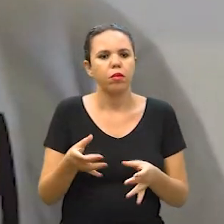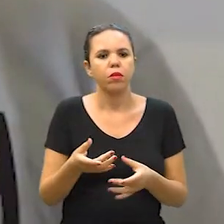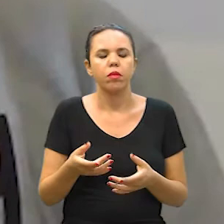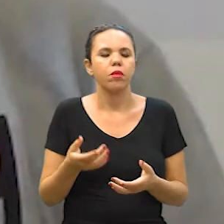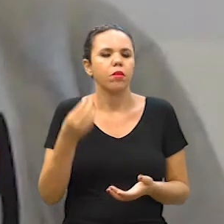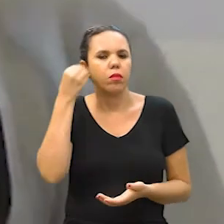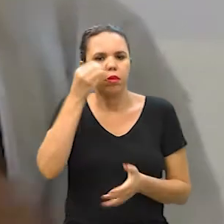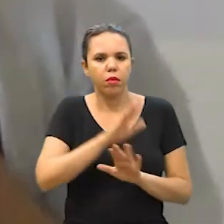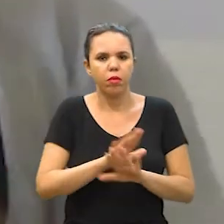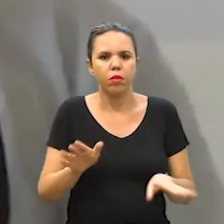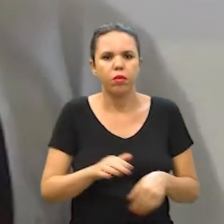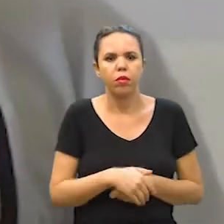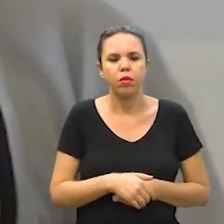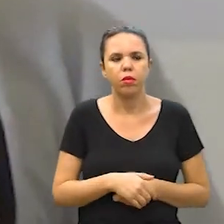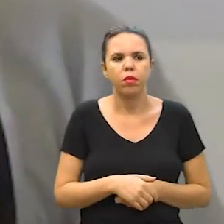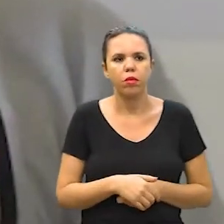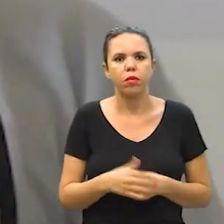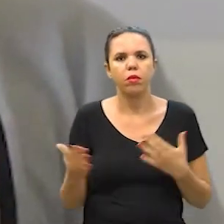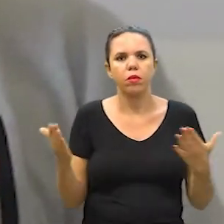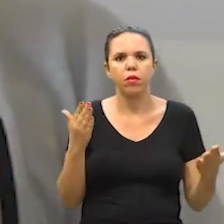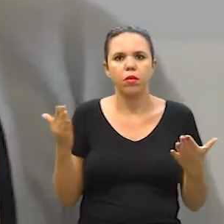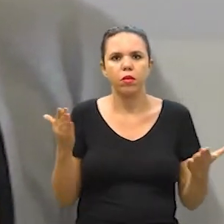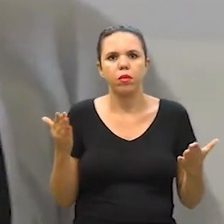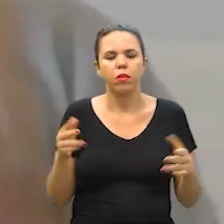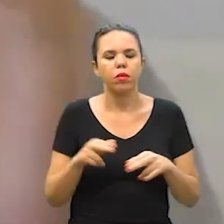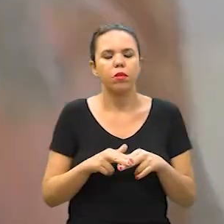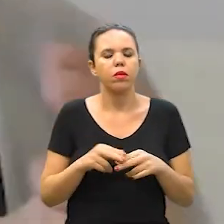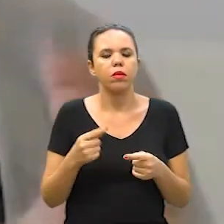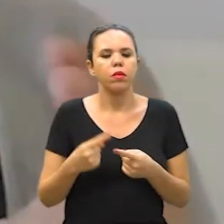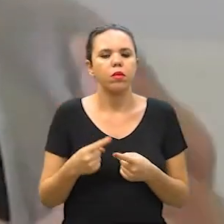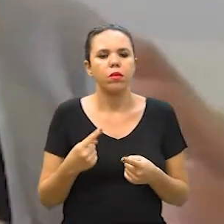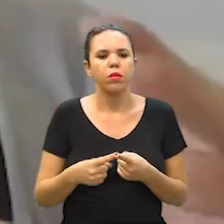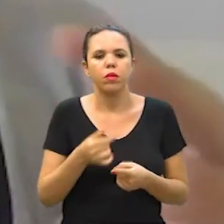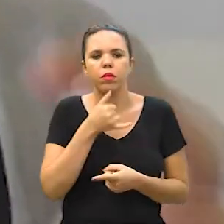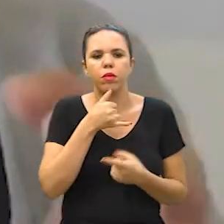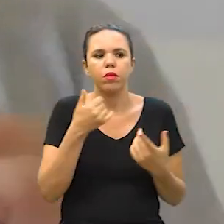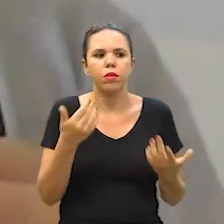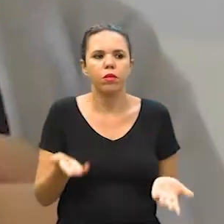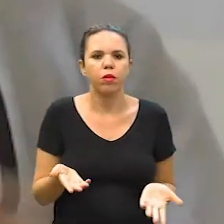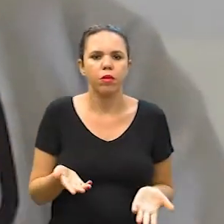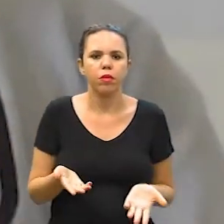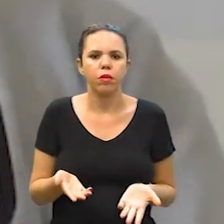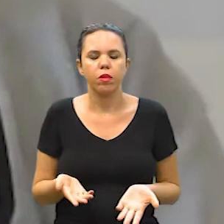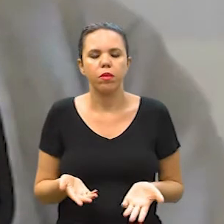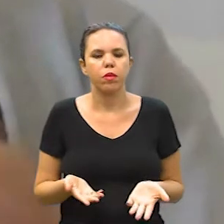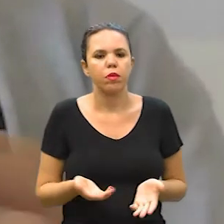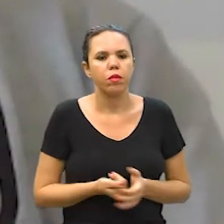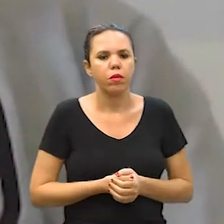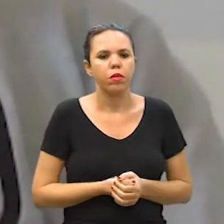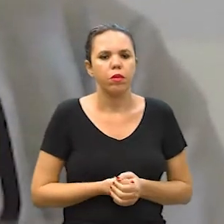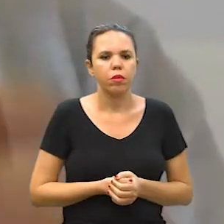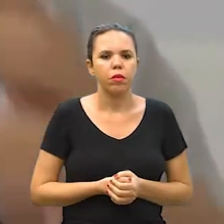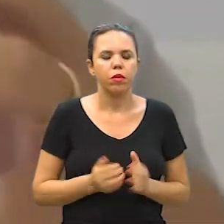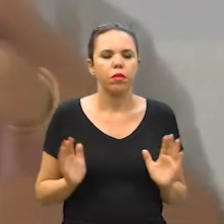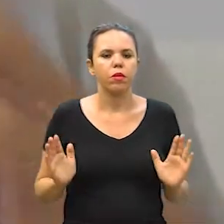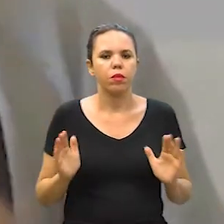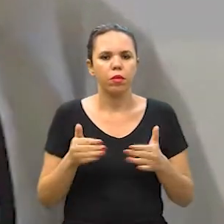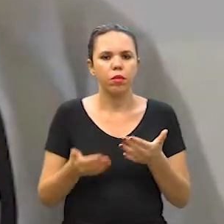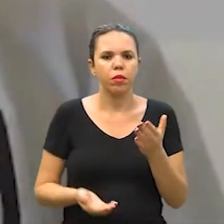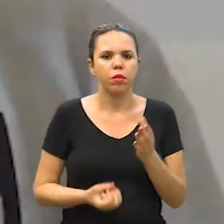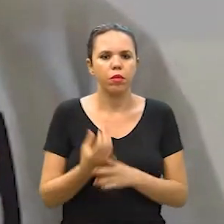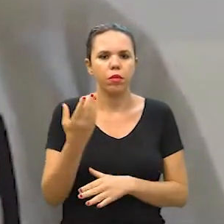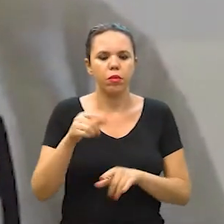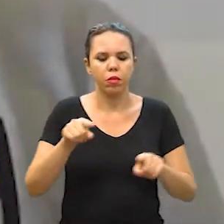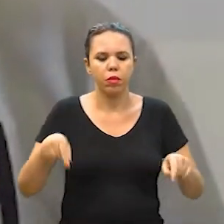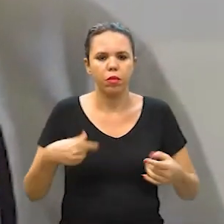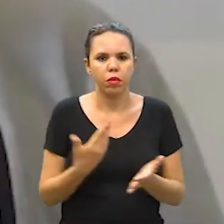fluência. E qual é um dos motivos? Infelizmente, um dos focos de sala